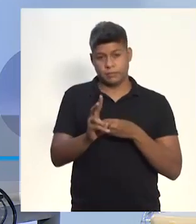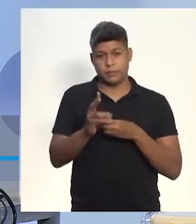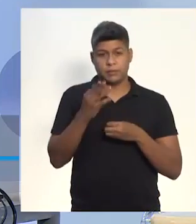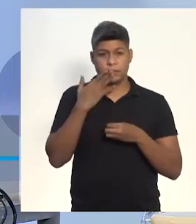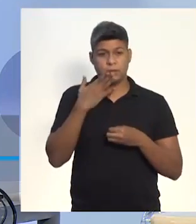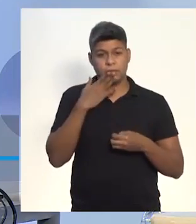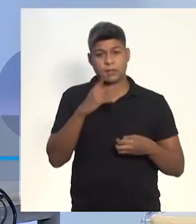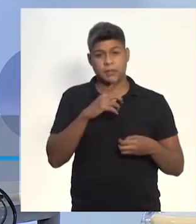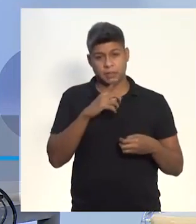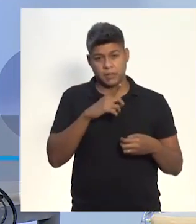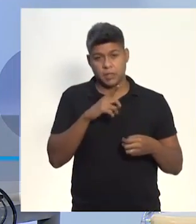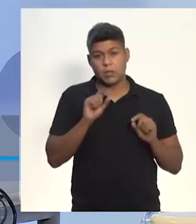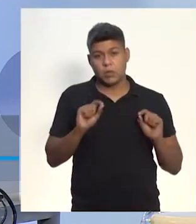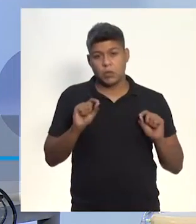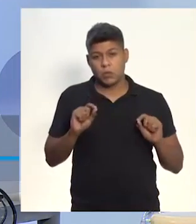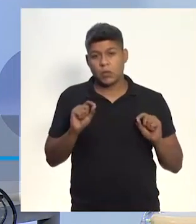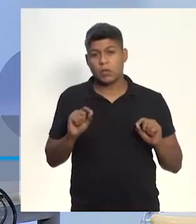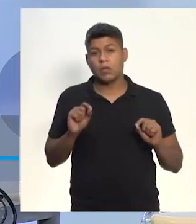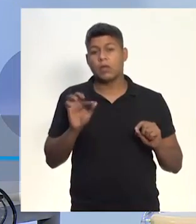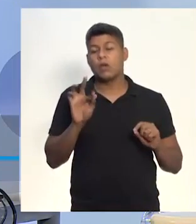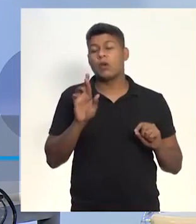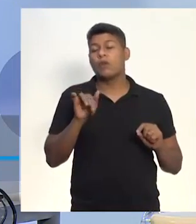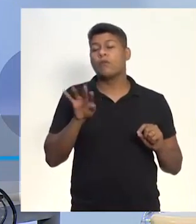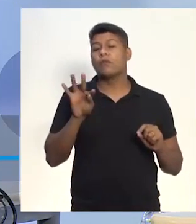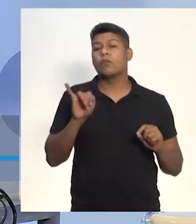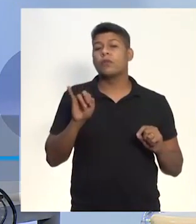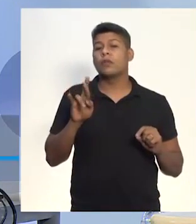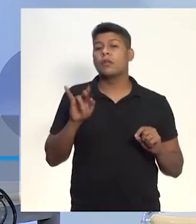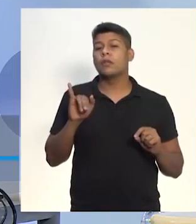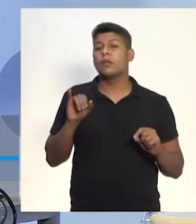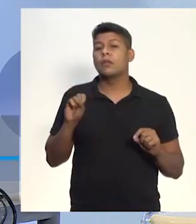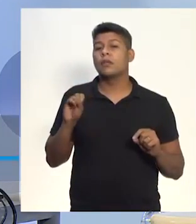elas têm um trecho que é fronteiriço. Vejam aí na tela.